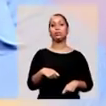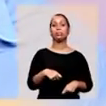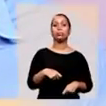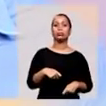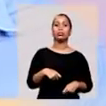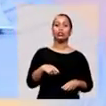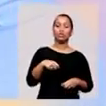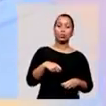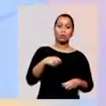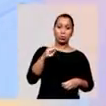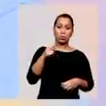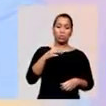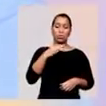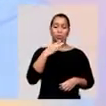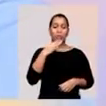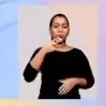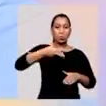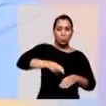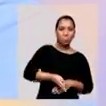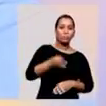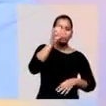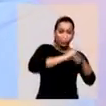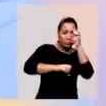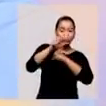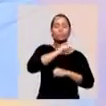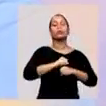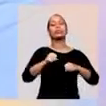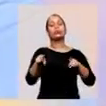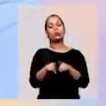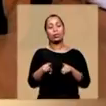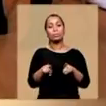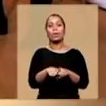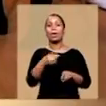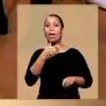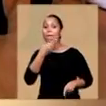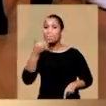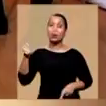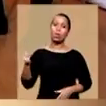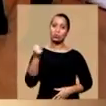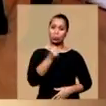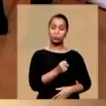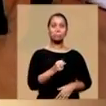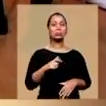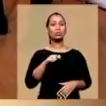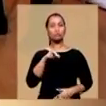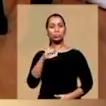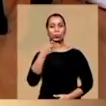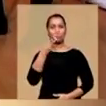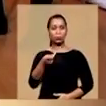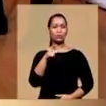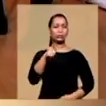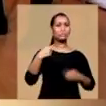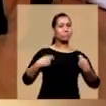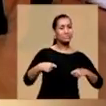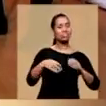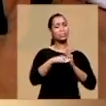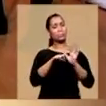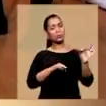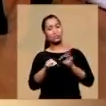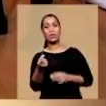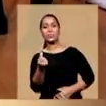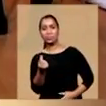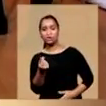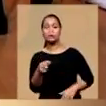ganhando conhecimento e ganhando também network, e a inserção nesse mercado vai ficar mais fácil. Então, assim como o Lucimar disse que você precisa se